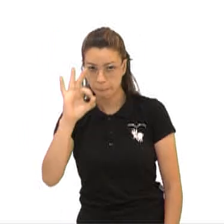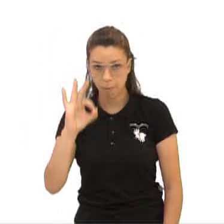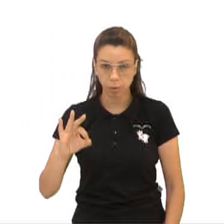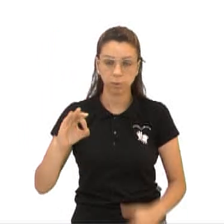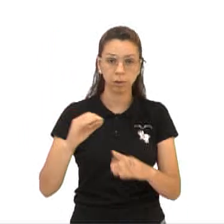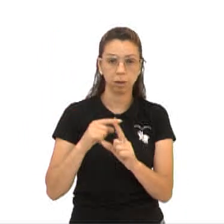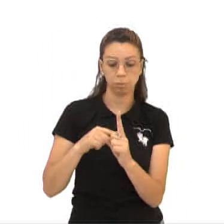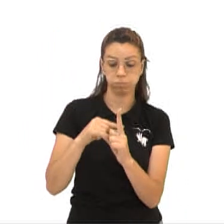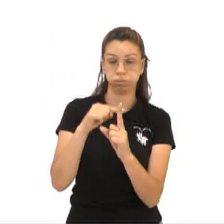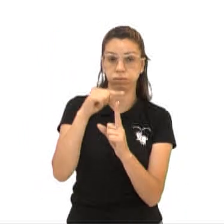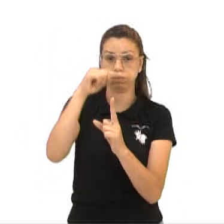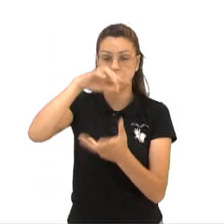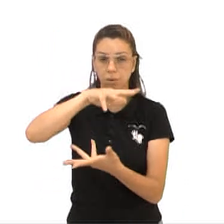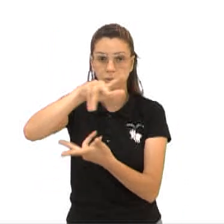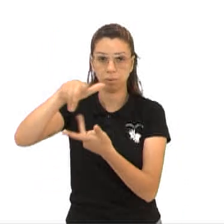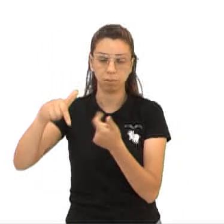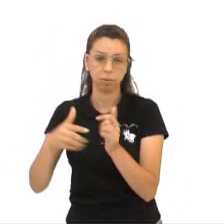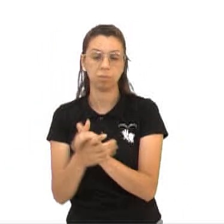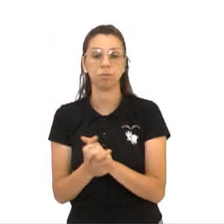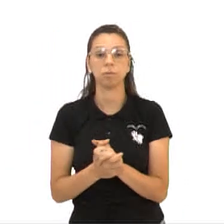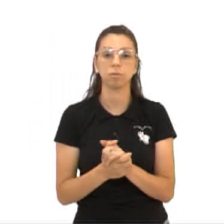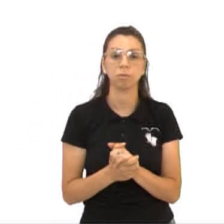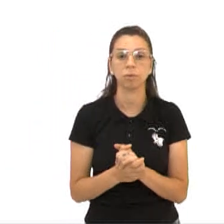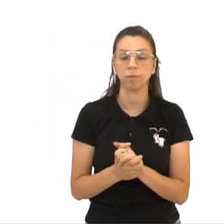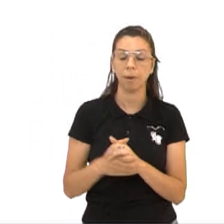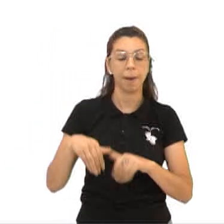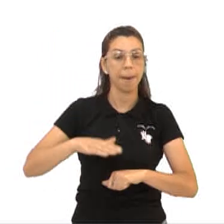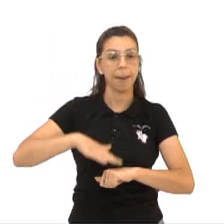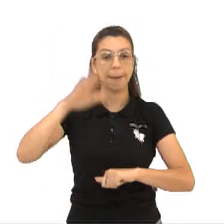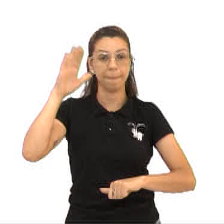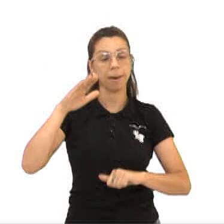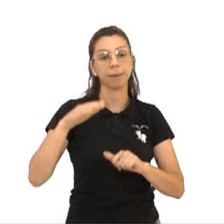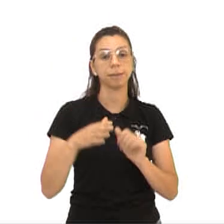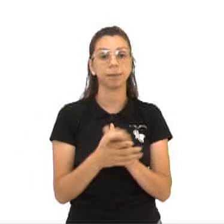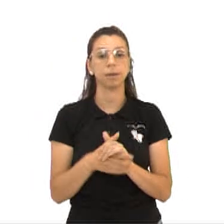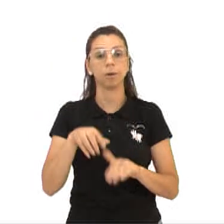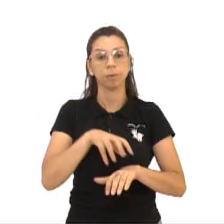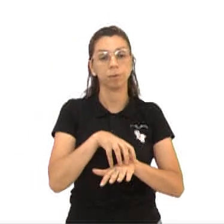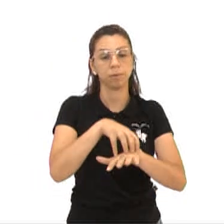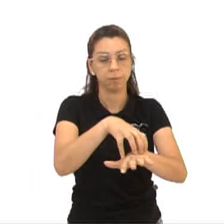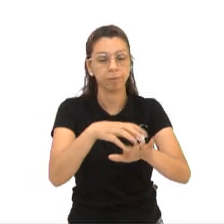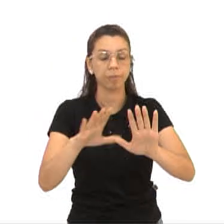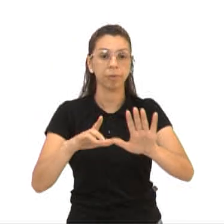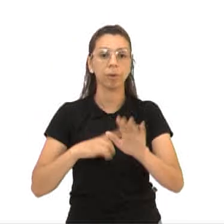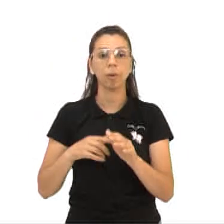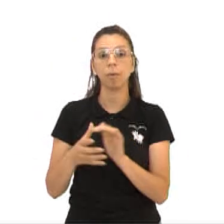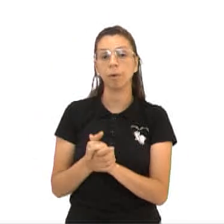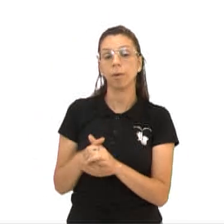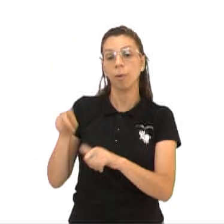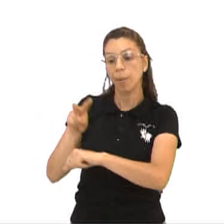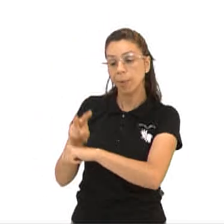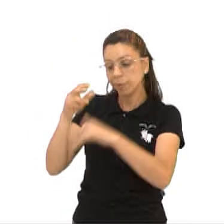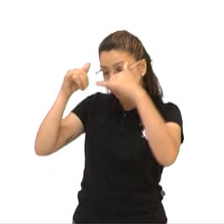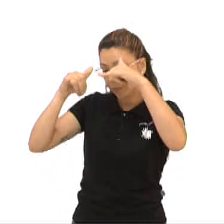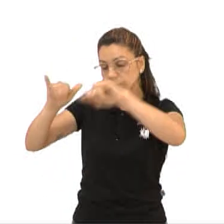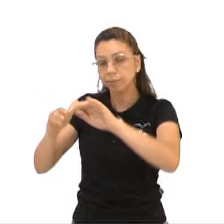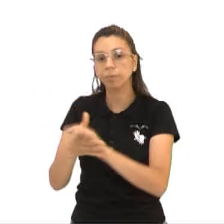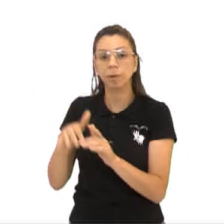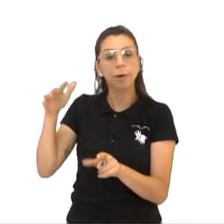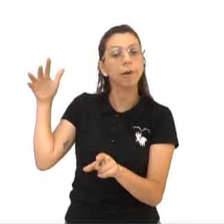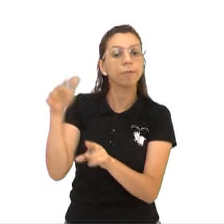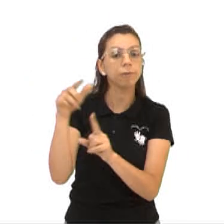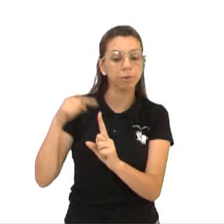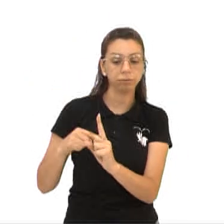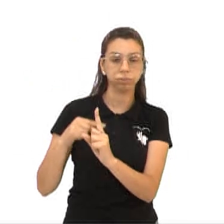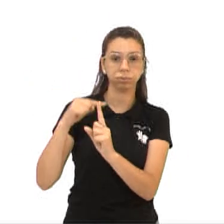maior que a do setor de transportes. A criação de gado em larga escala contribui para o aquecimento global